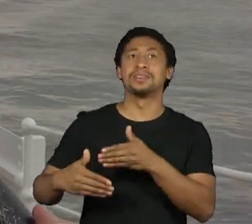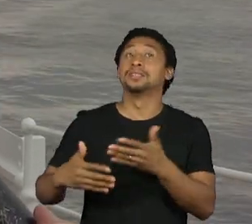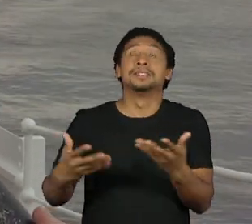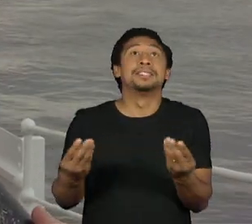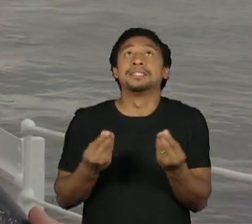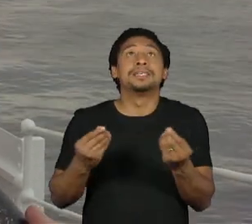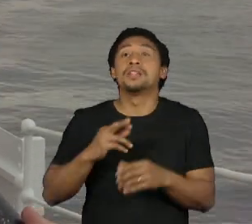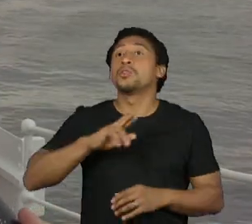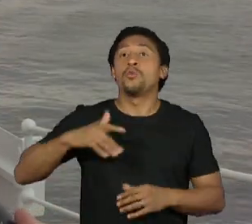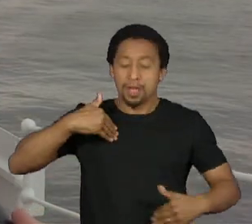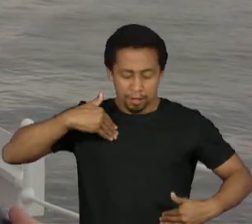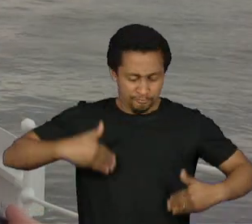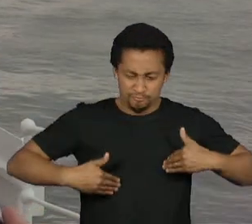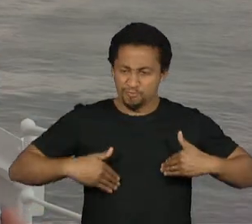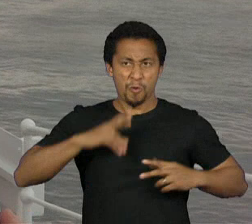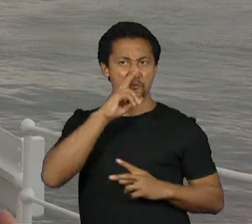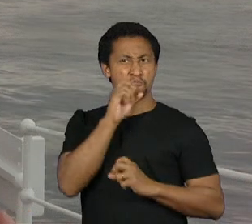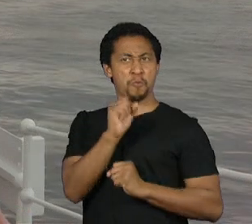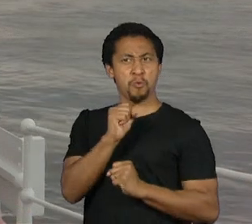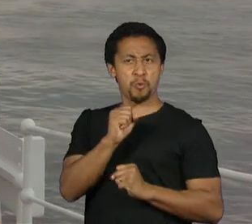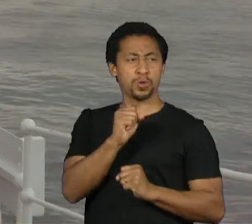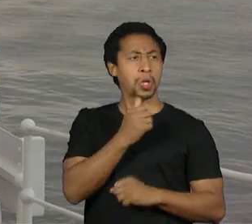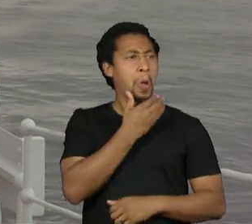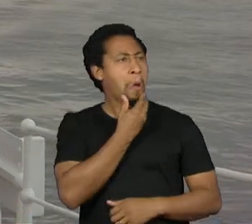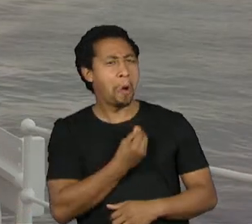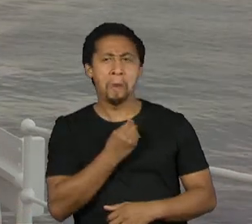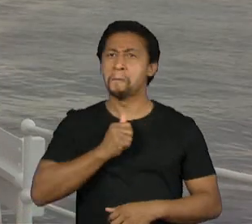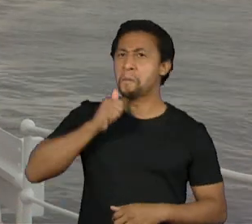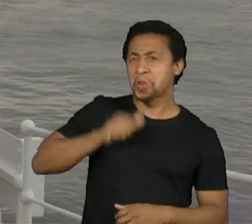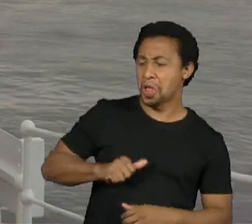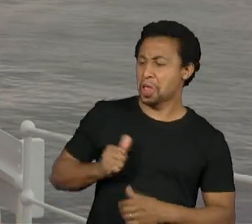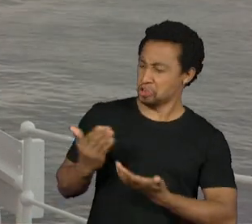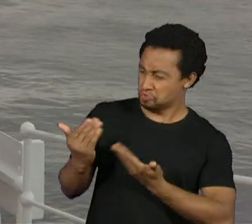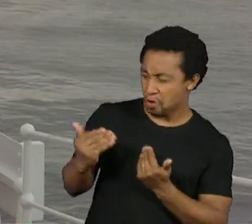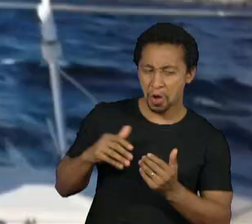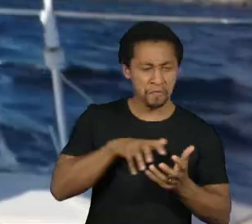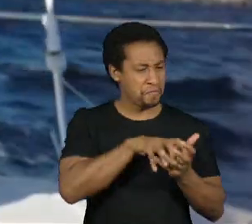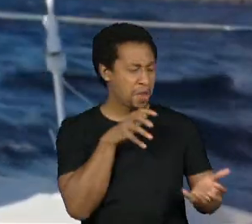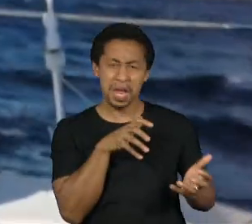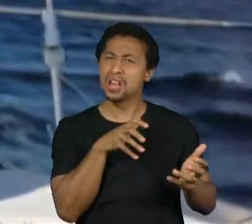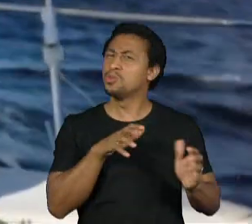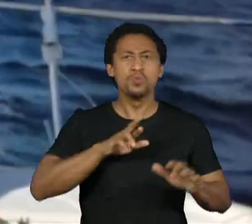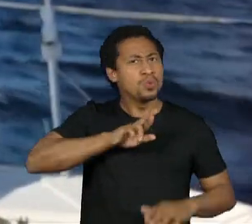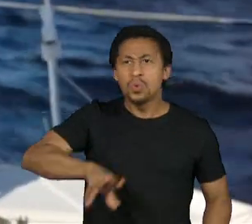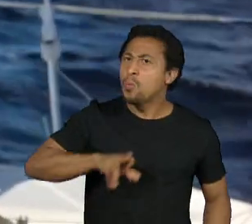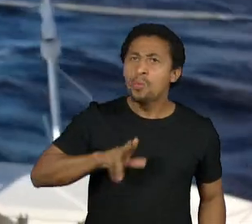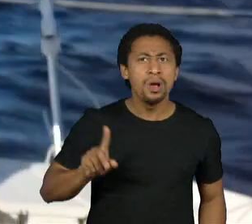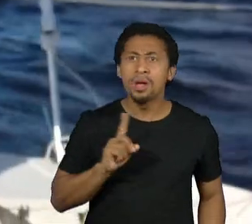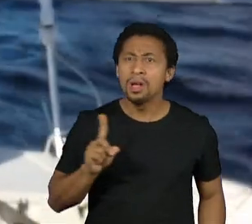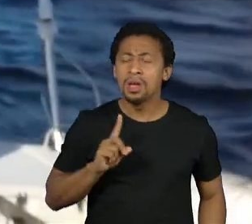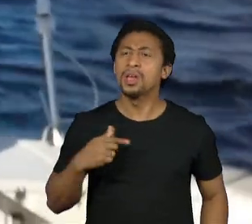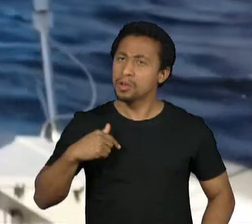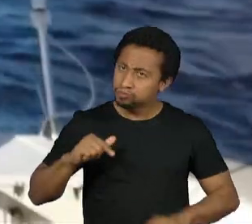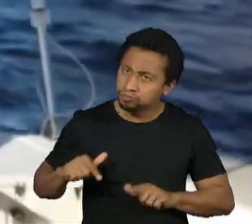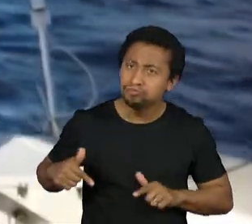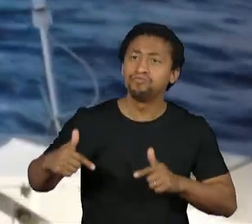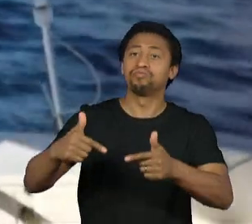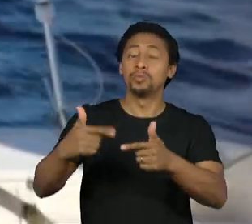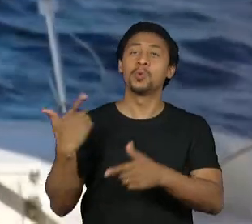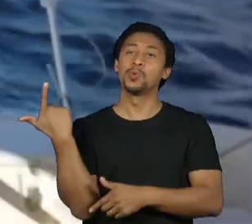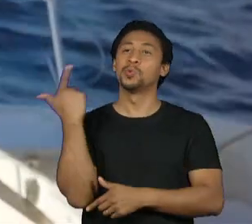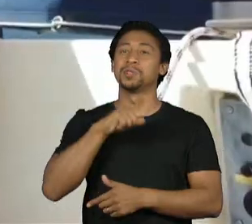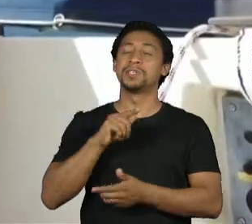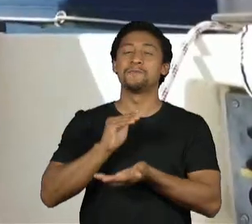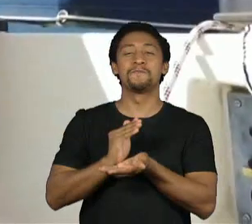minha força física ou o fato de ser homem ou mulher, jovem ou velha que me impediria de ir para onde eu